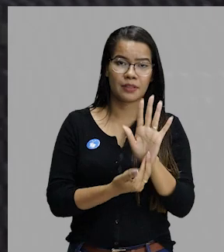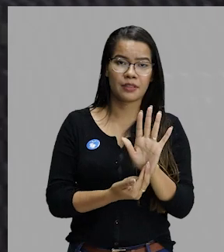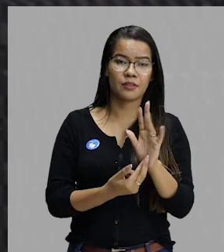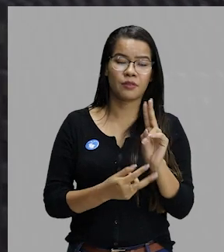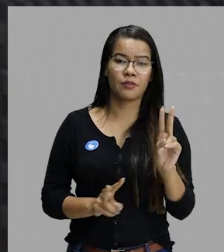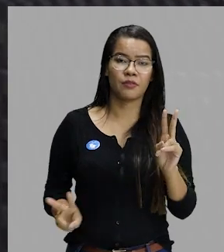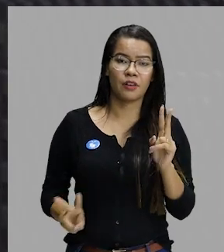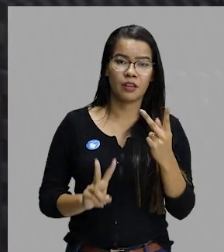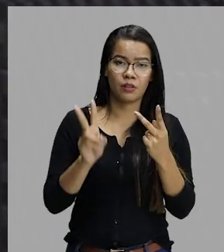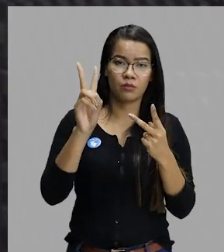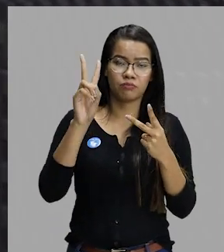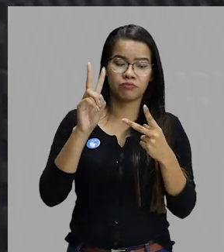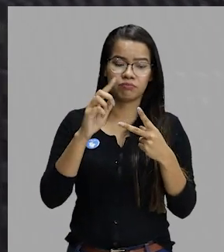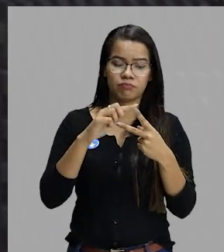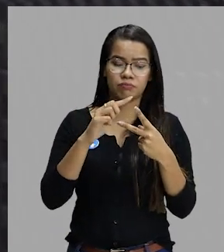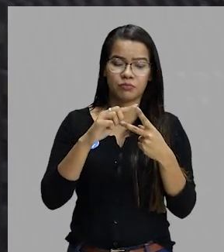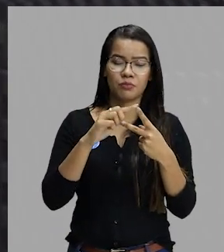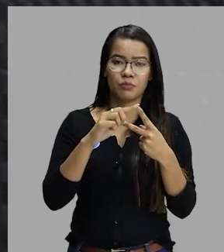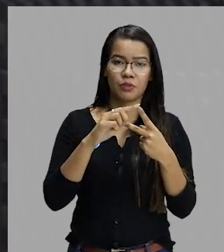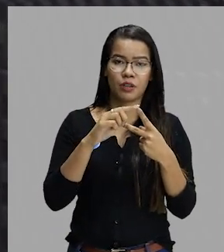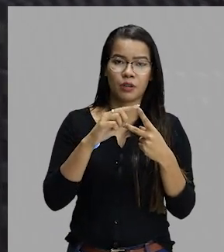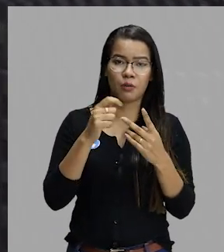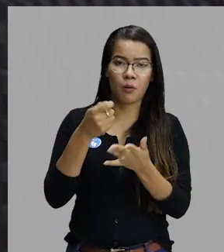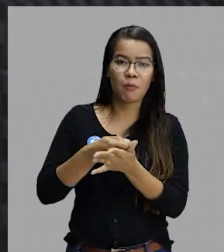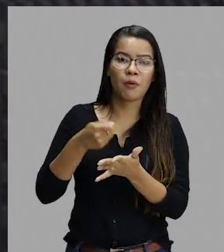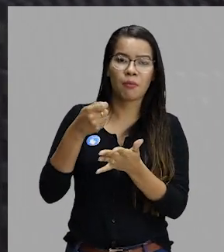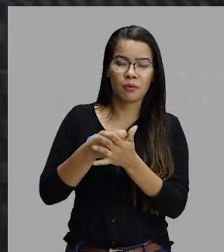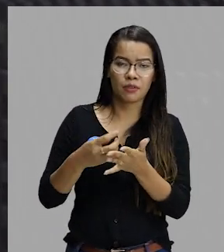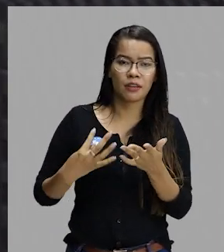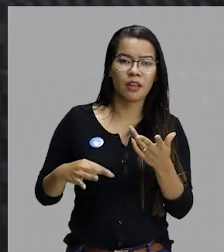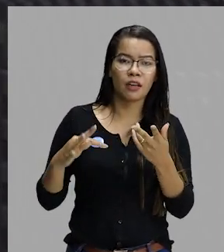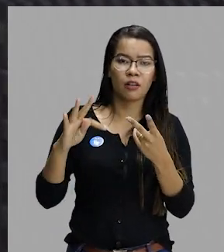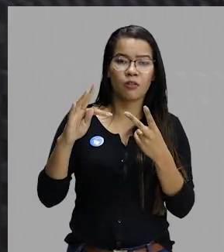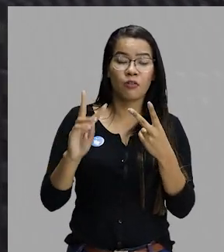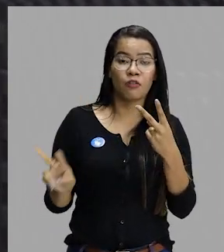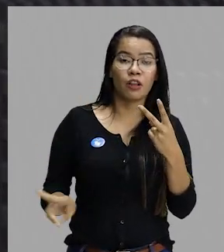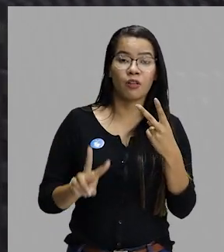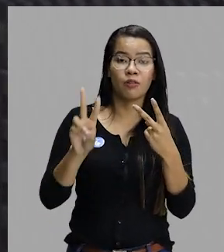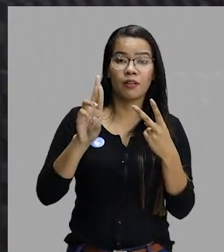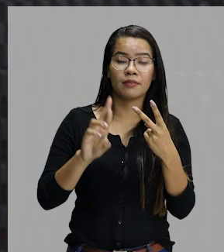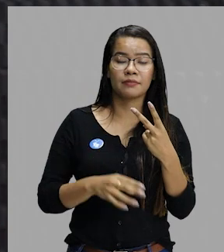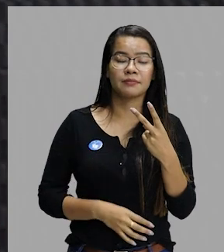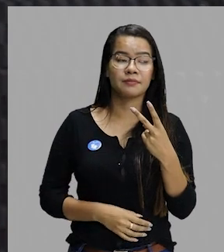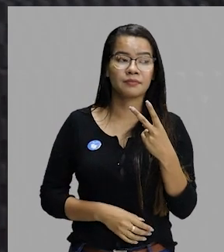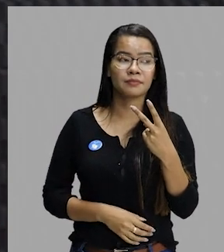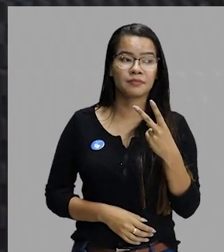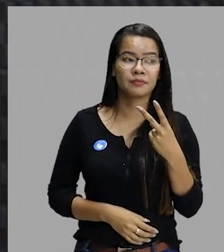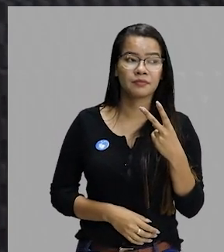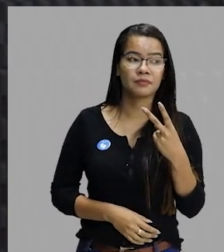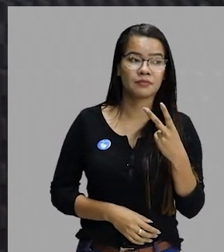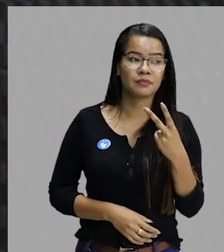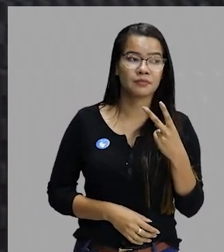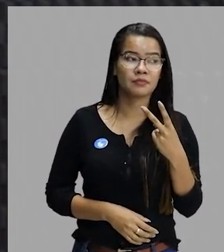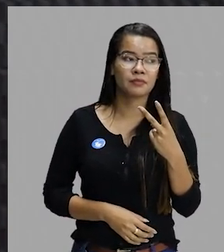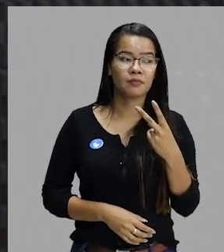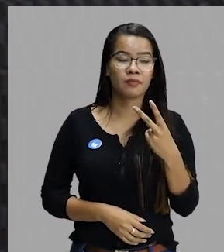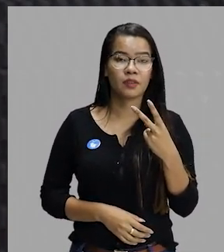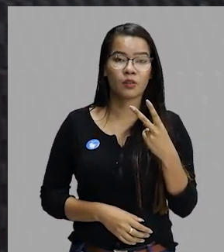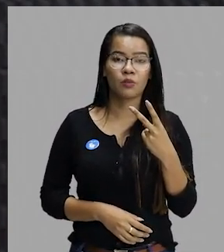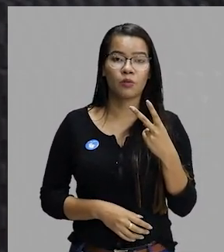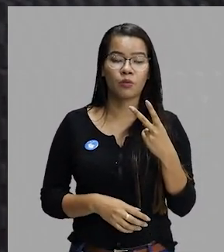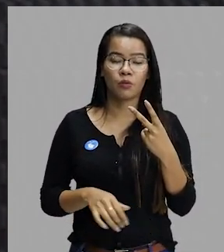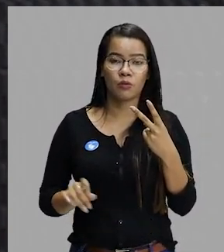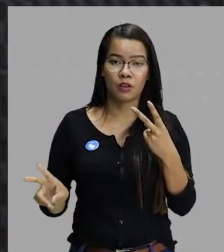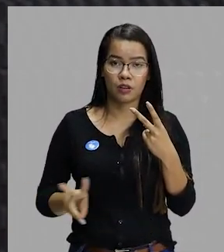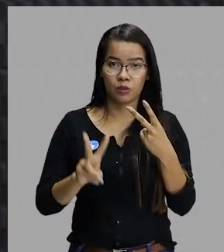valor cobrado pelo técnico informático, o valor dele em reais. Certo? O valor que